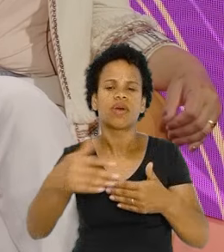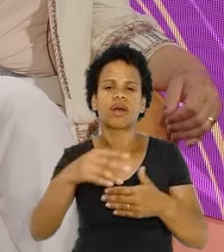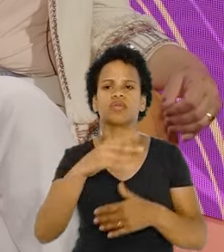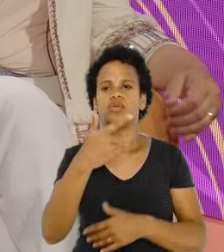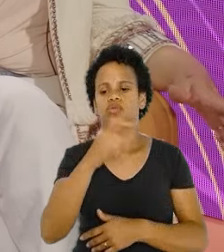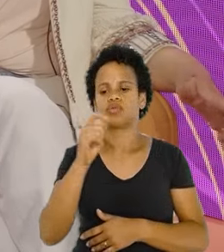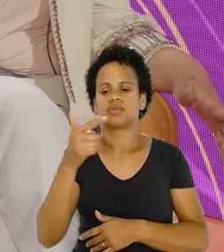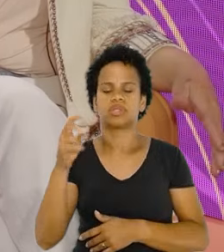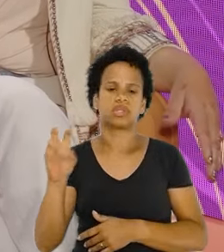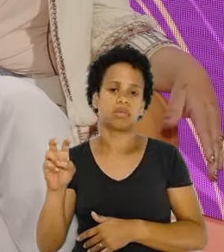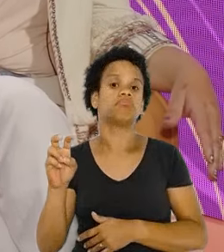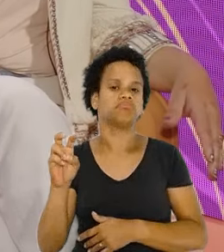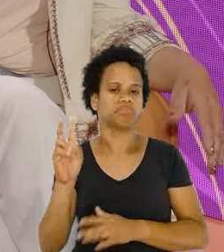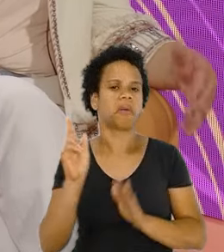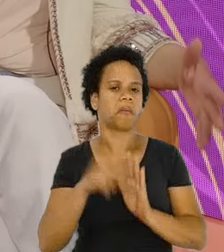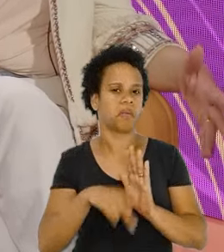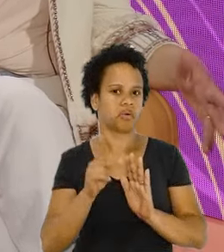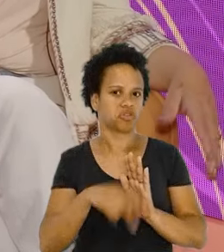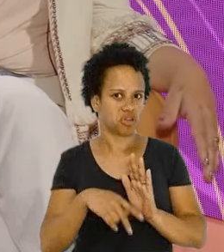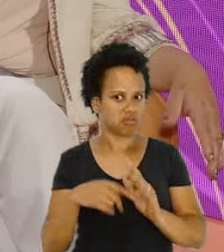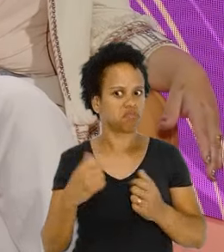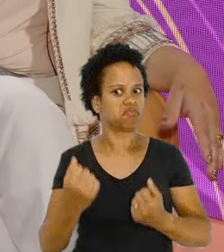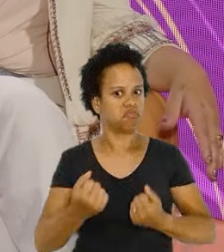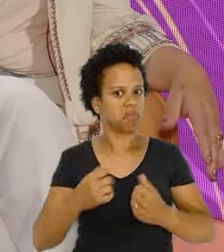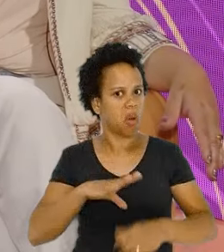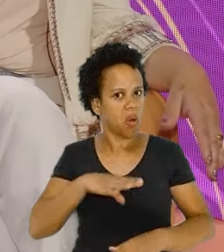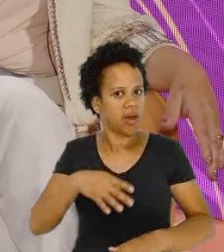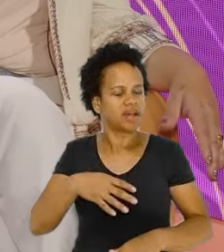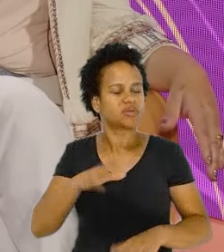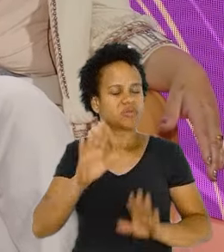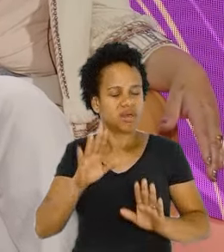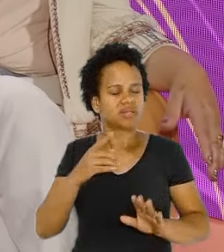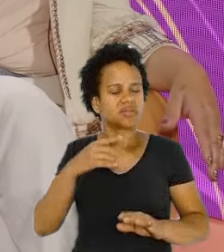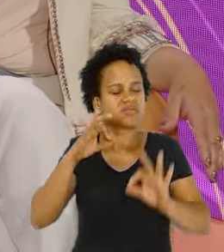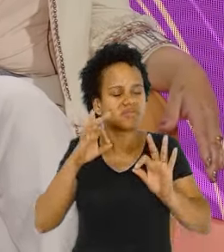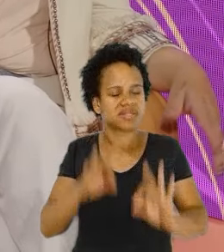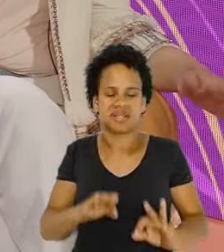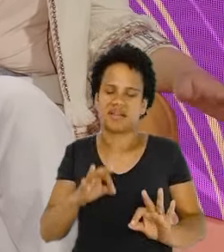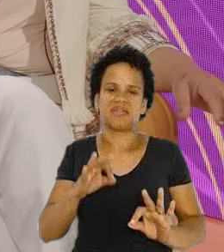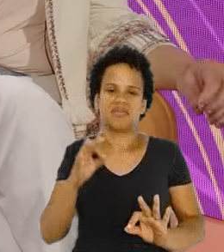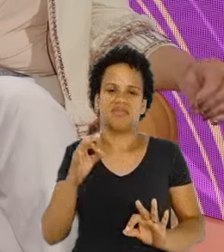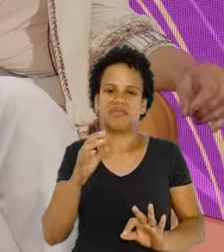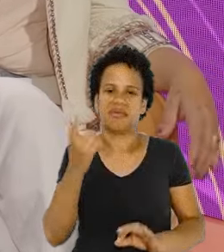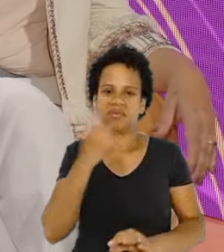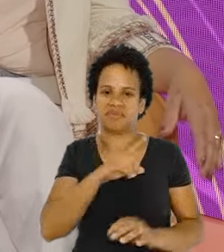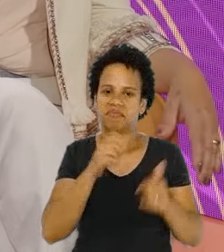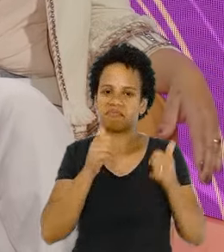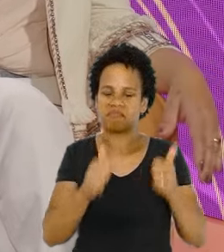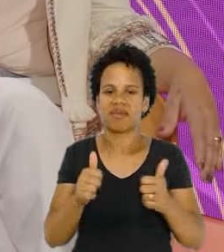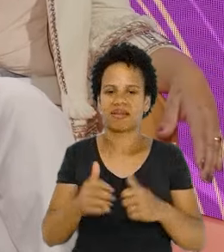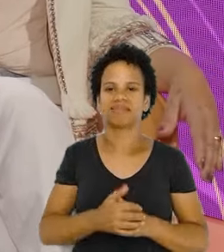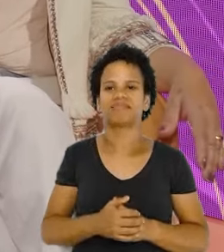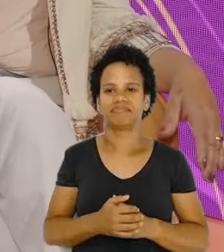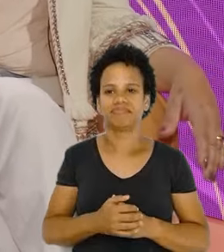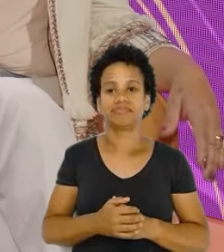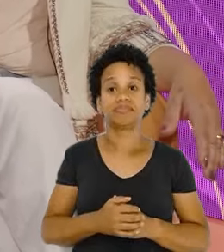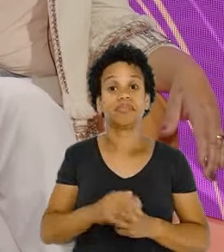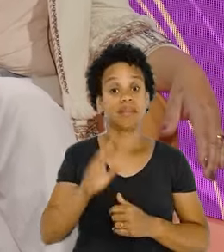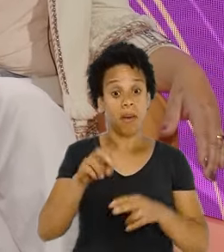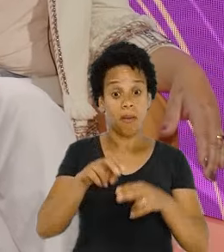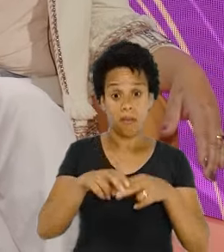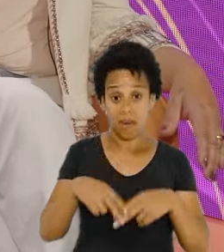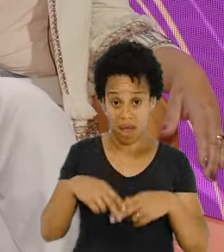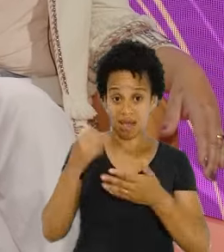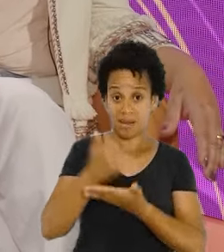um projeto bem ousado que eu tenho certeza que vai dar certo uau e foi dar e olha por causa do